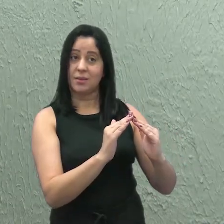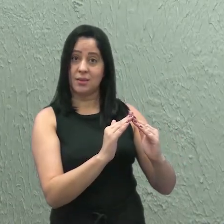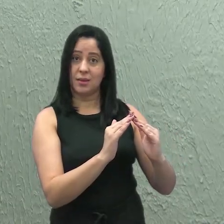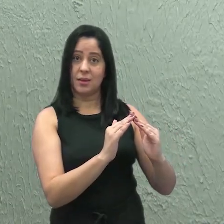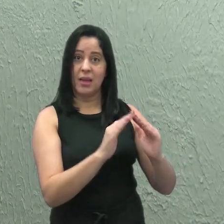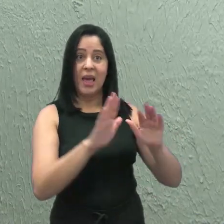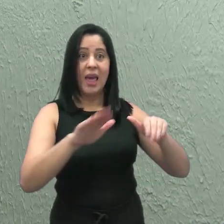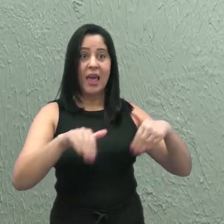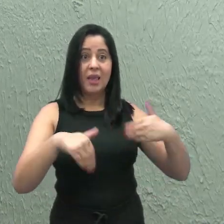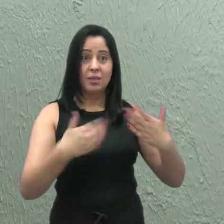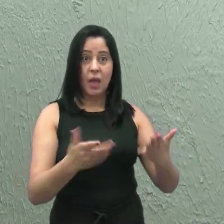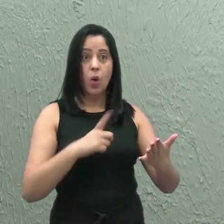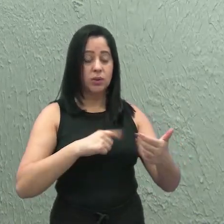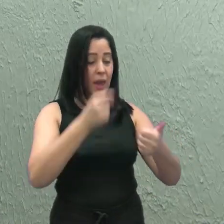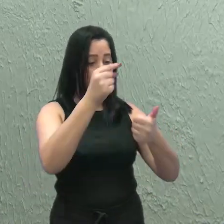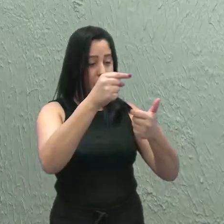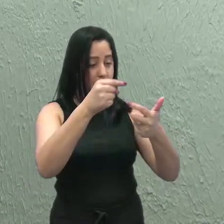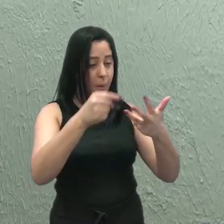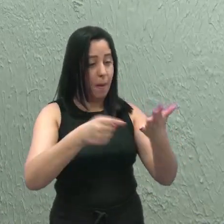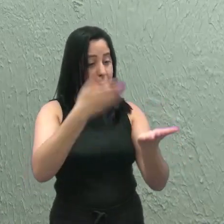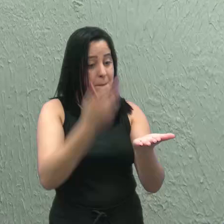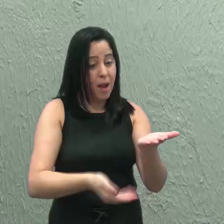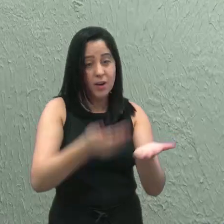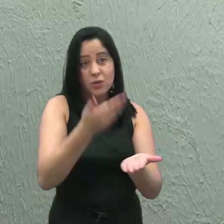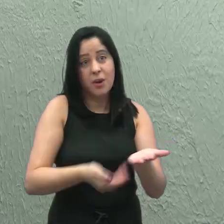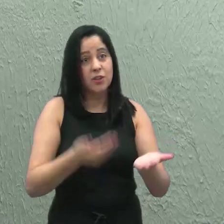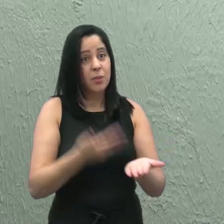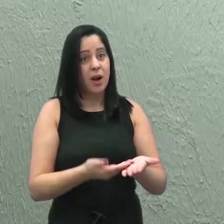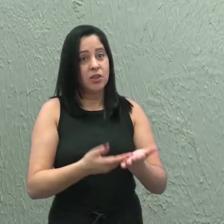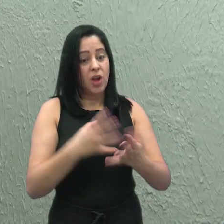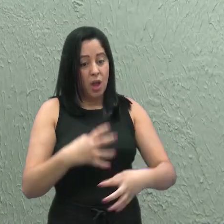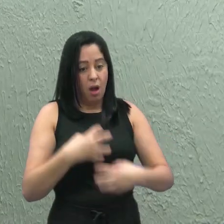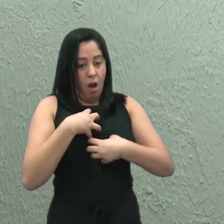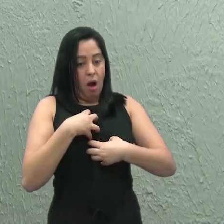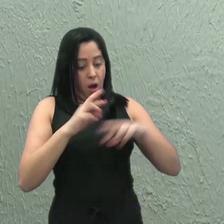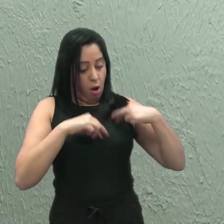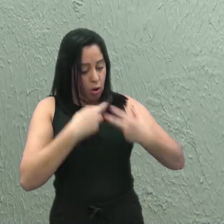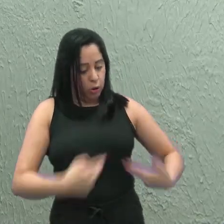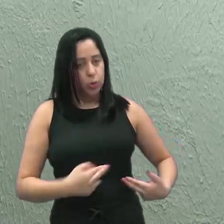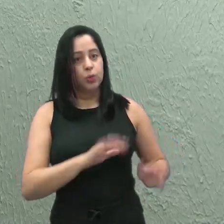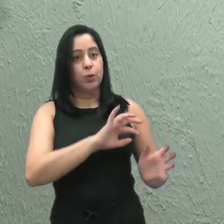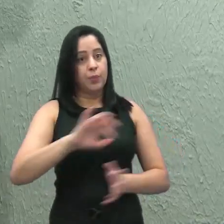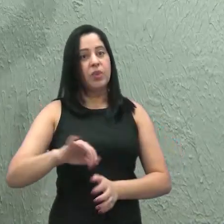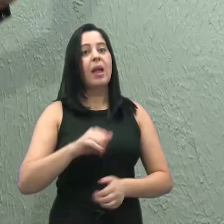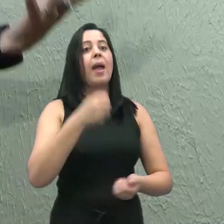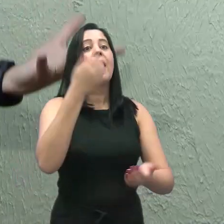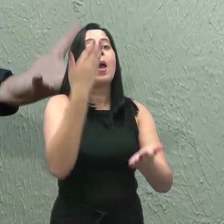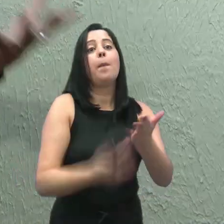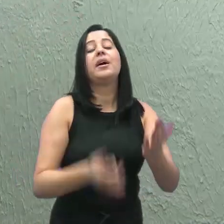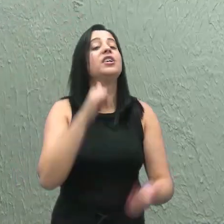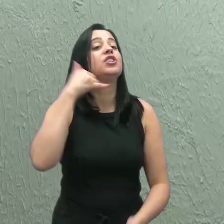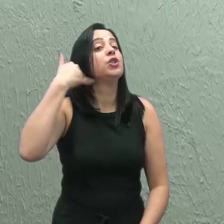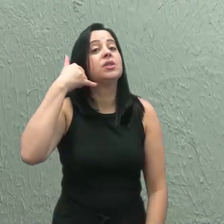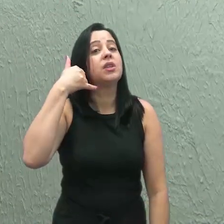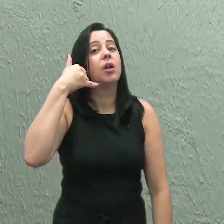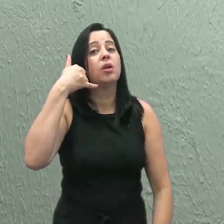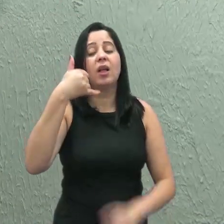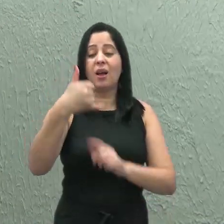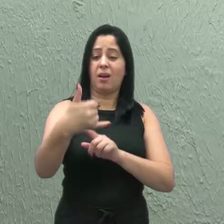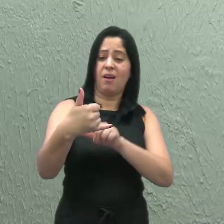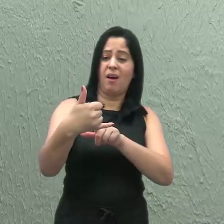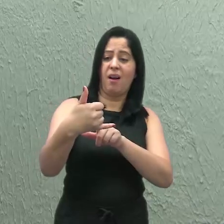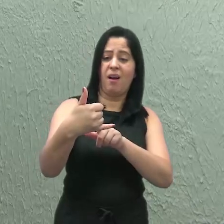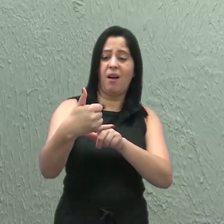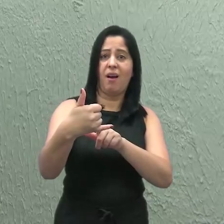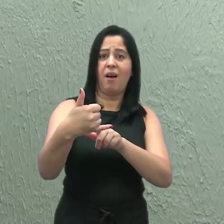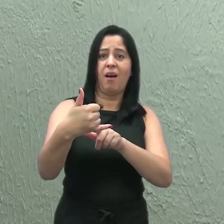que ela morava. Então ela teve muitas perdas geradas nisso, isso gera um luto. Se eu perdi um celular, isso me gera um luto. Eu tenho